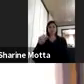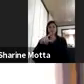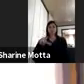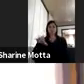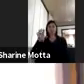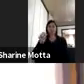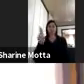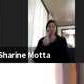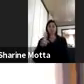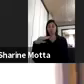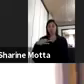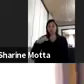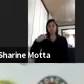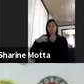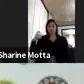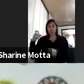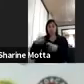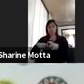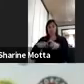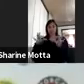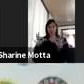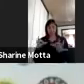aviltante para as mulheres.